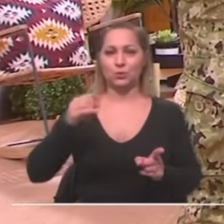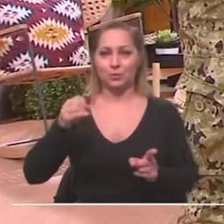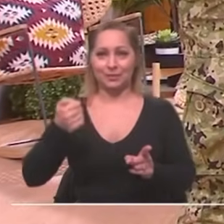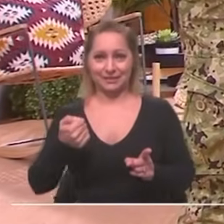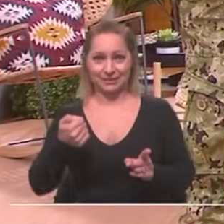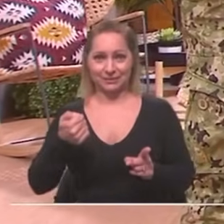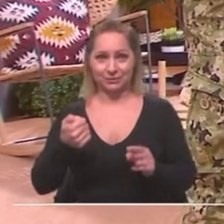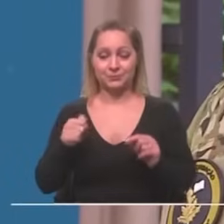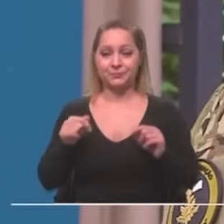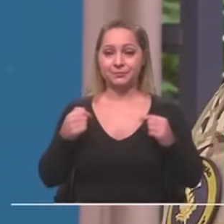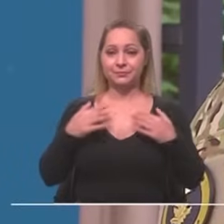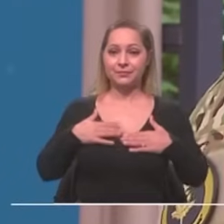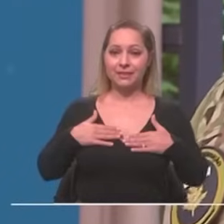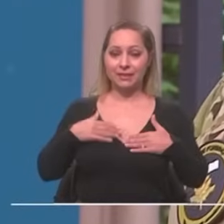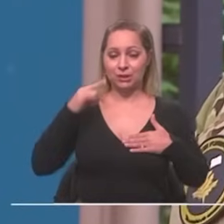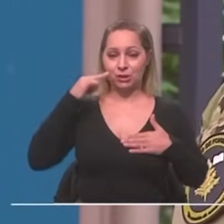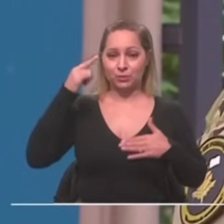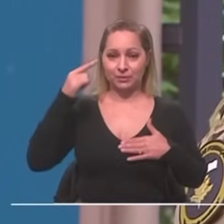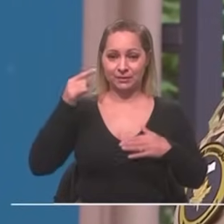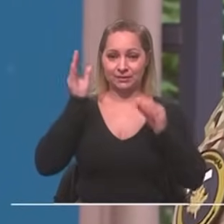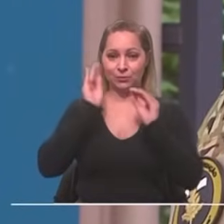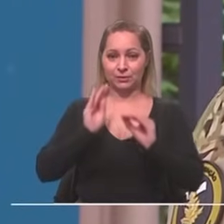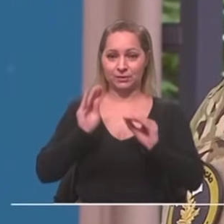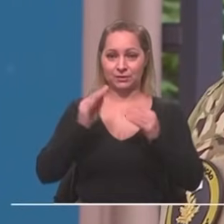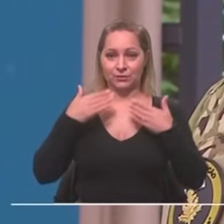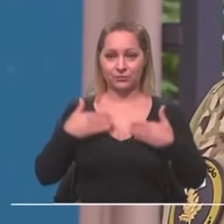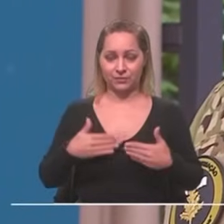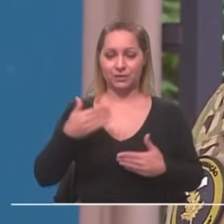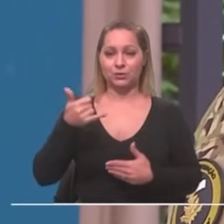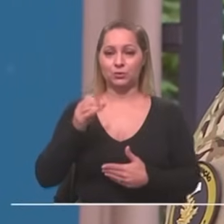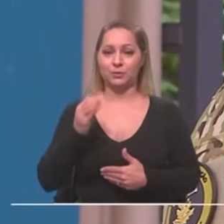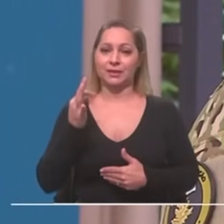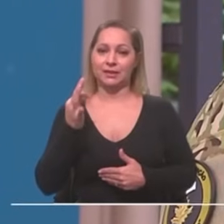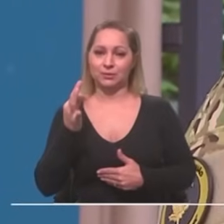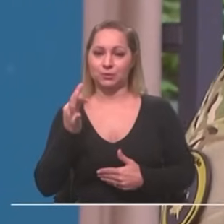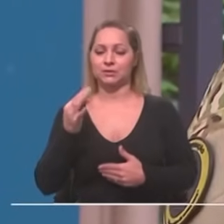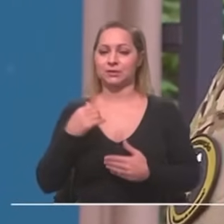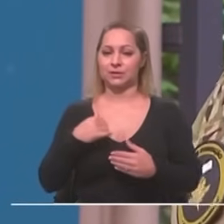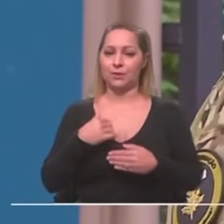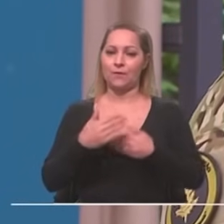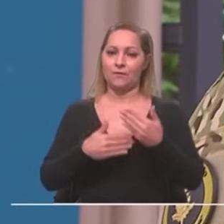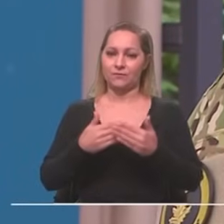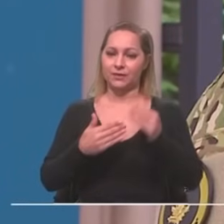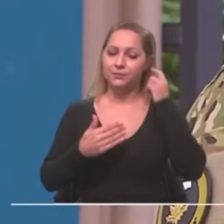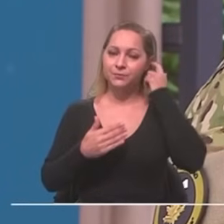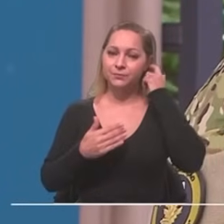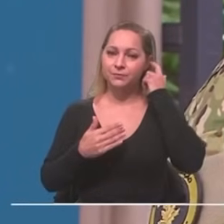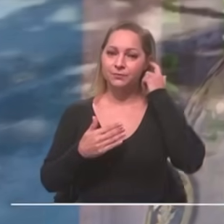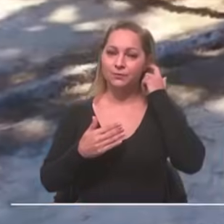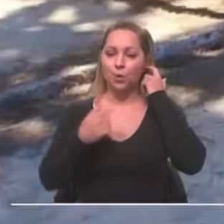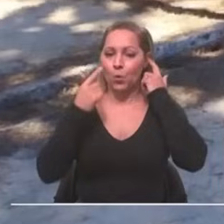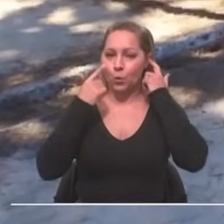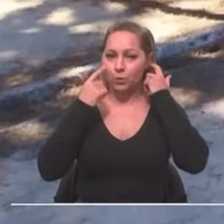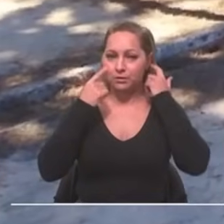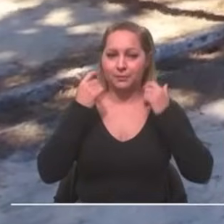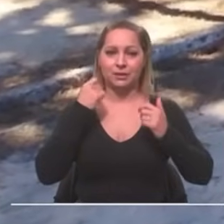Dentro desta especialização na educação física desde 2014. Tenho vindo a acumular alguns conhecimentos,